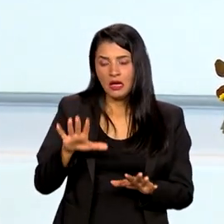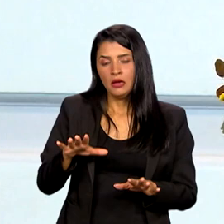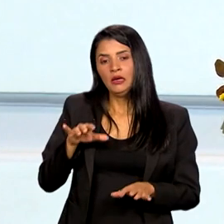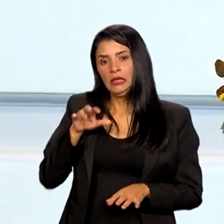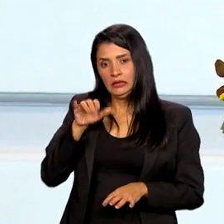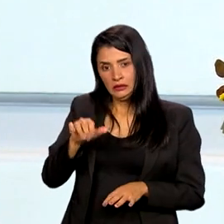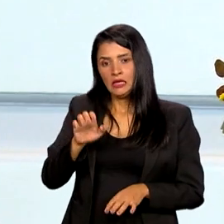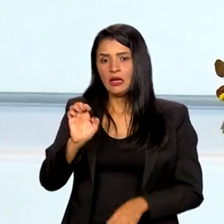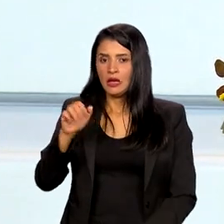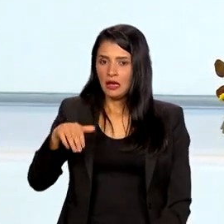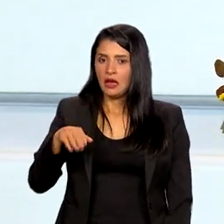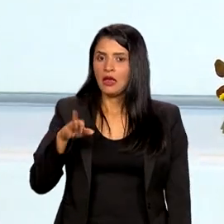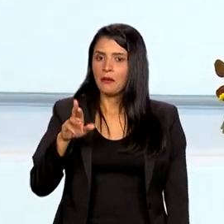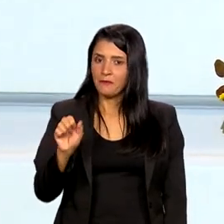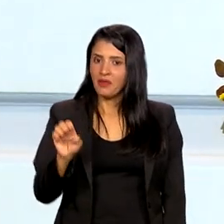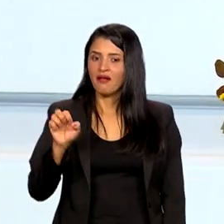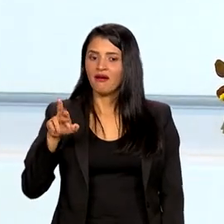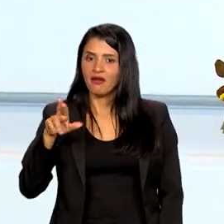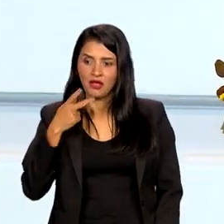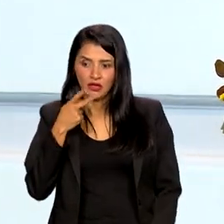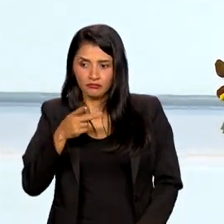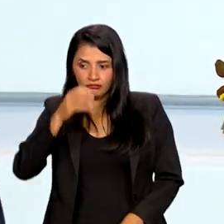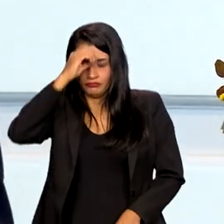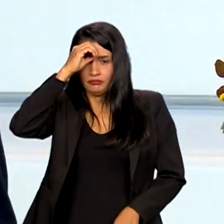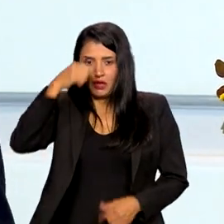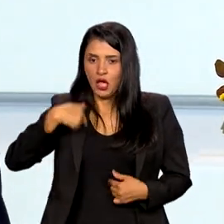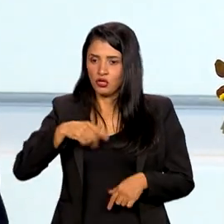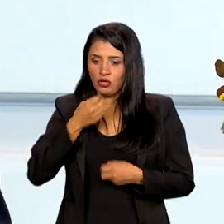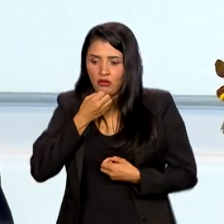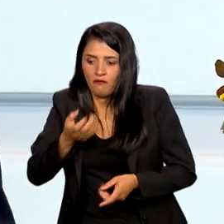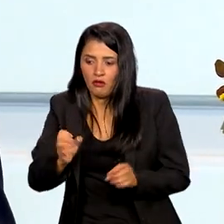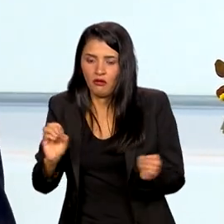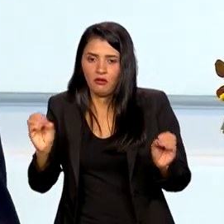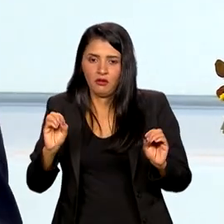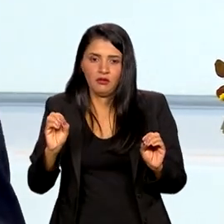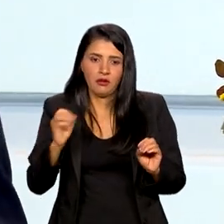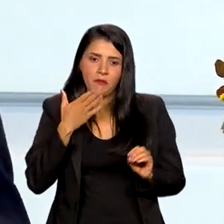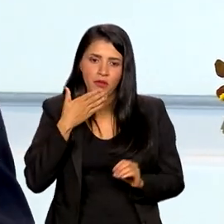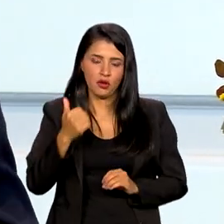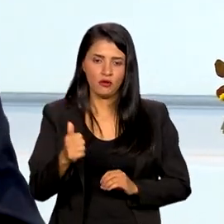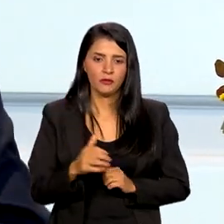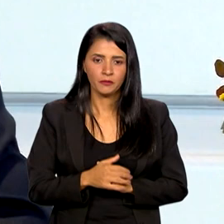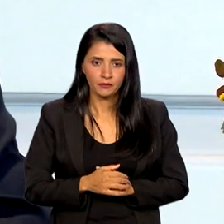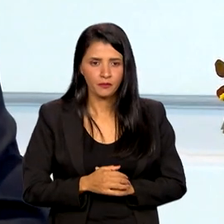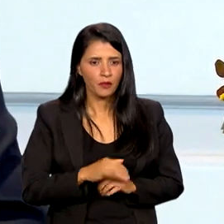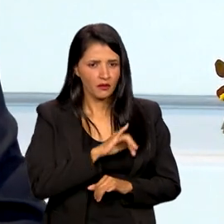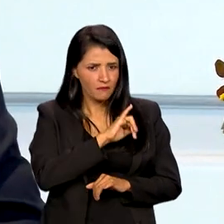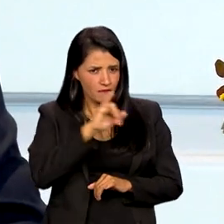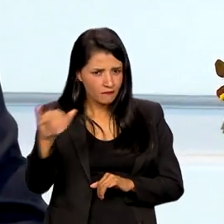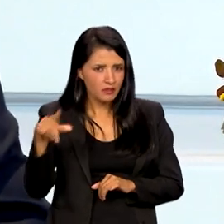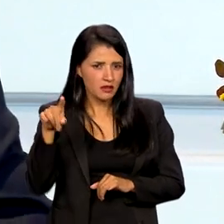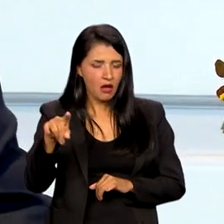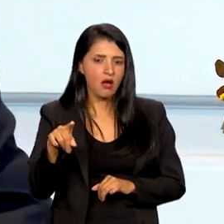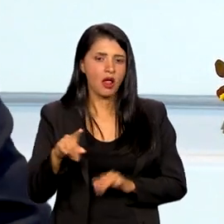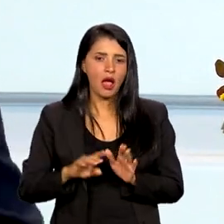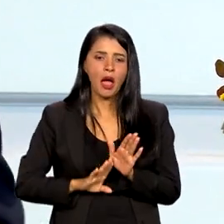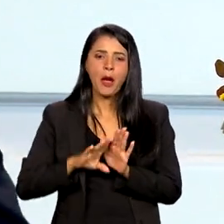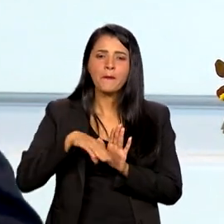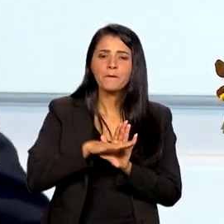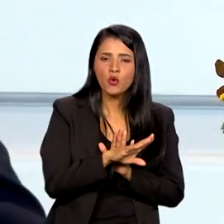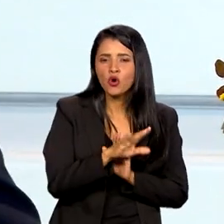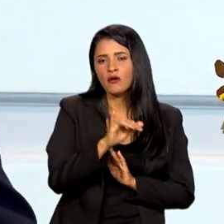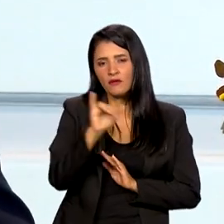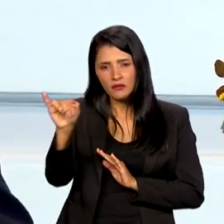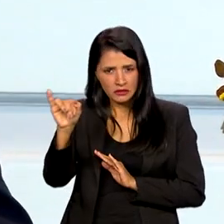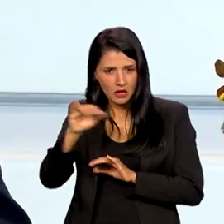Se a Embraer não sabe de nada, melhor a gente não falar nada. Eles vão avisar a Bolsa. Amanhã, provavelmente, vão soltar um comunicado